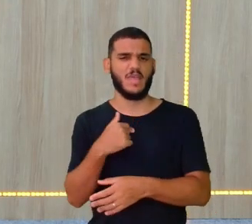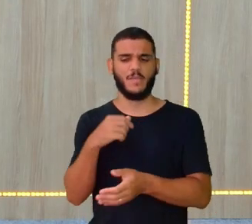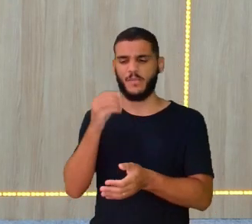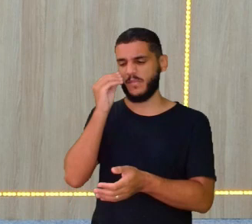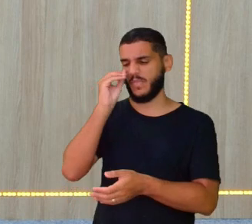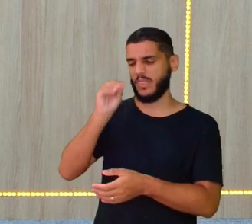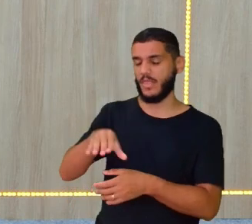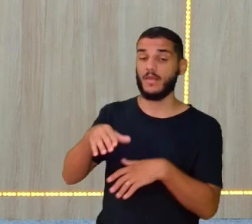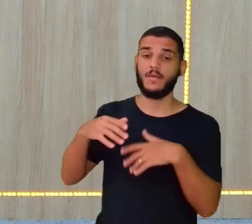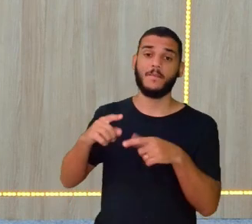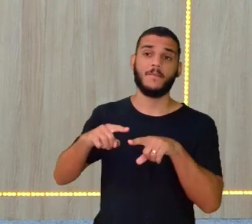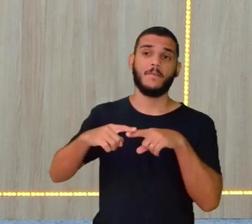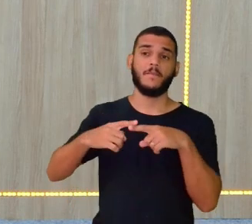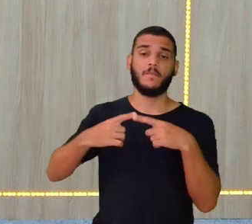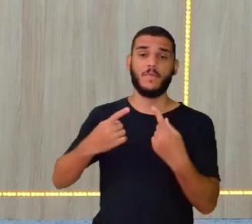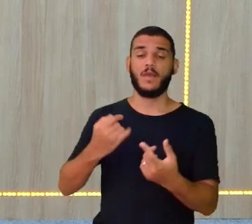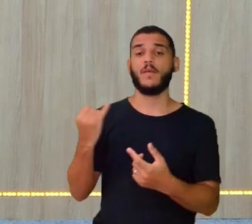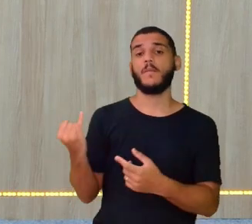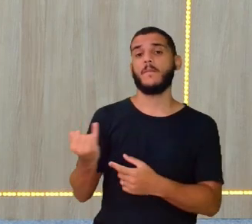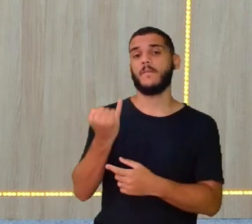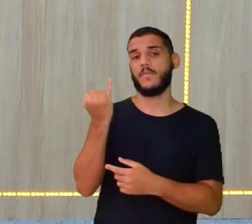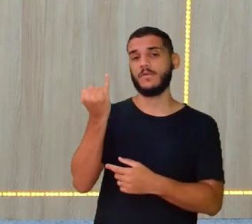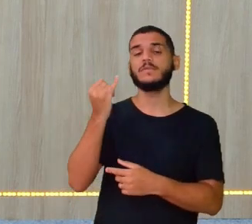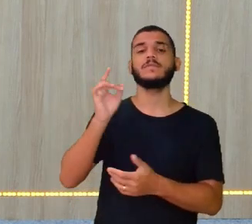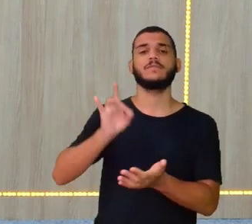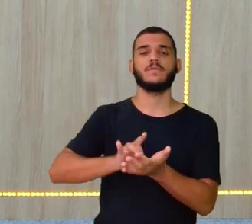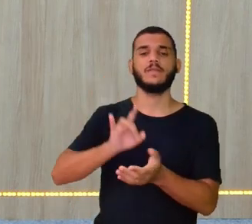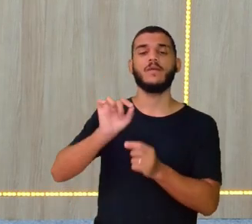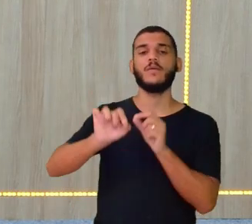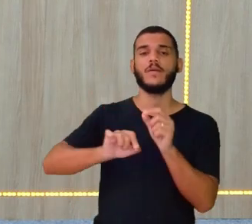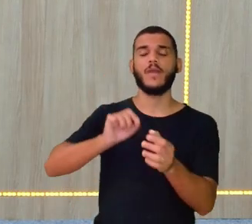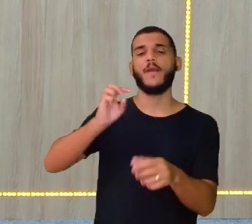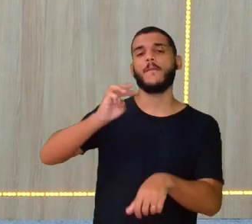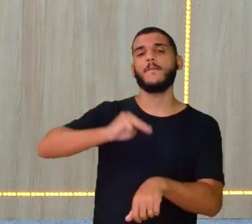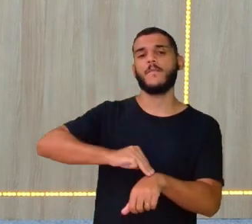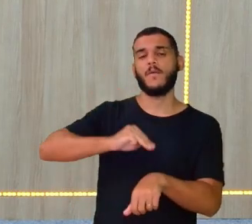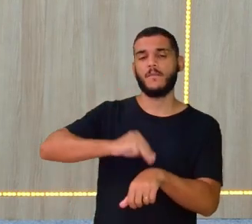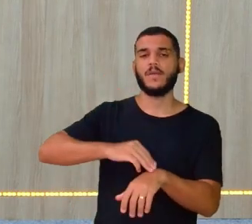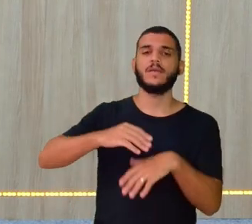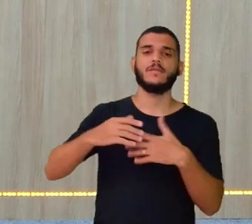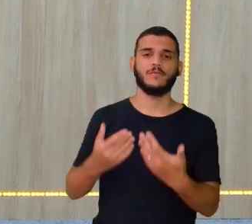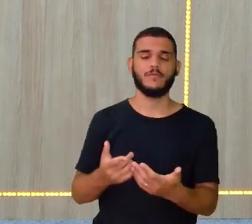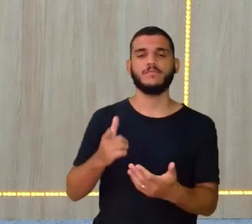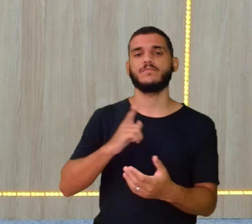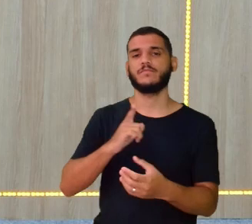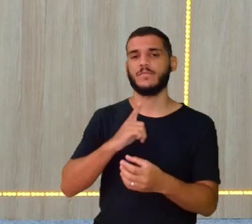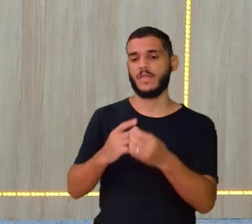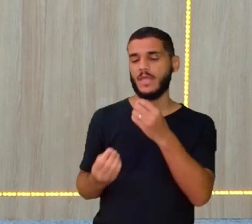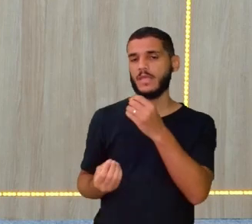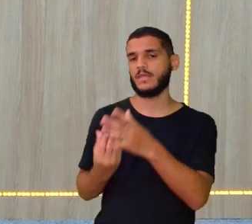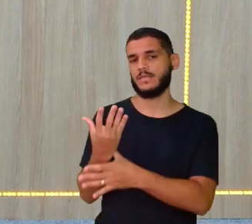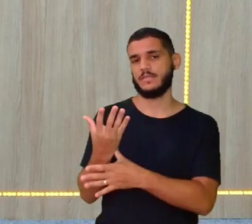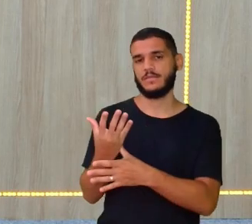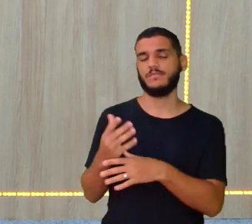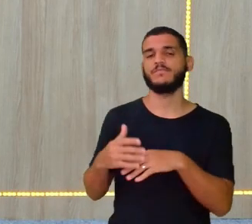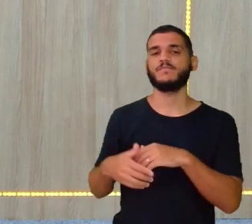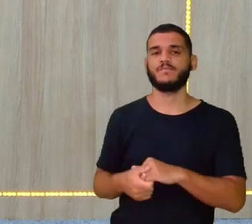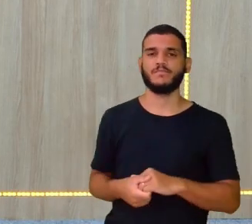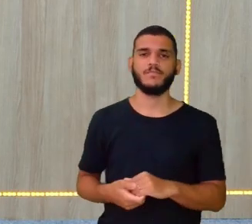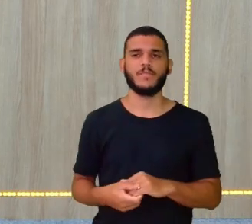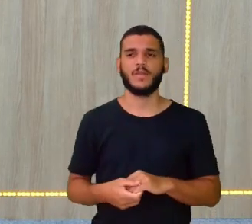descartar. Mas o importante mesmo é aquele momento, não é? Aquele momento de construção. E aí